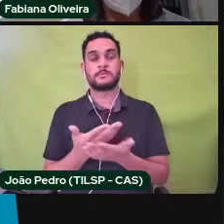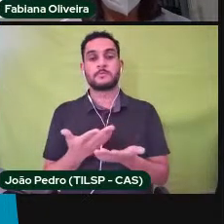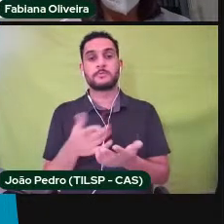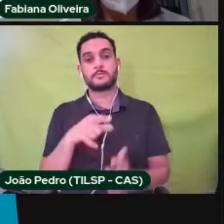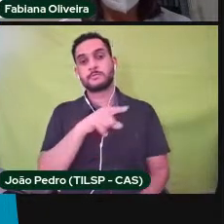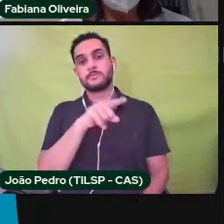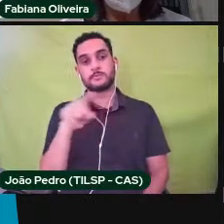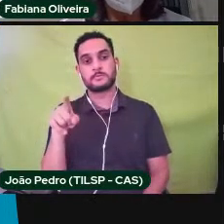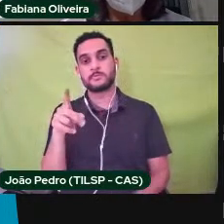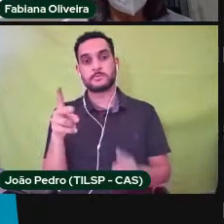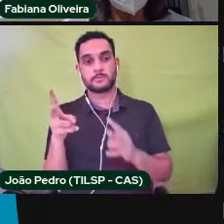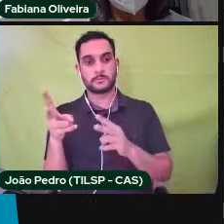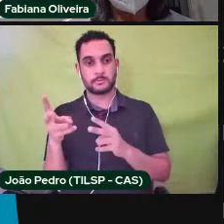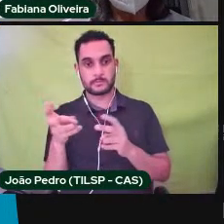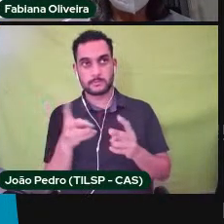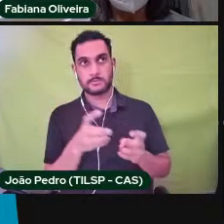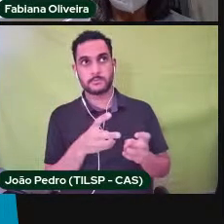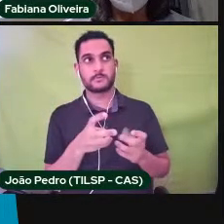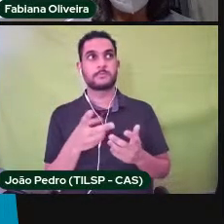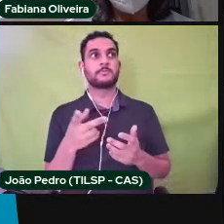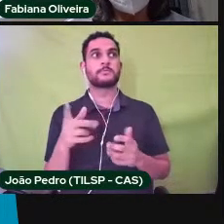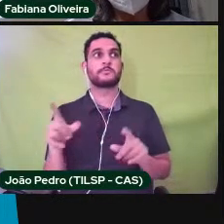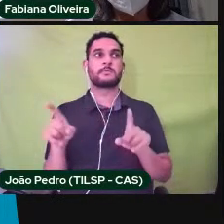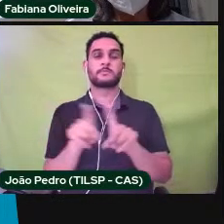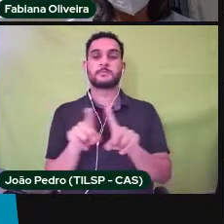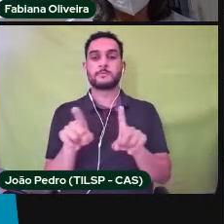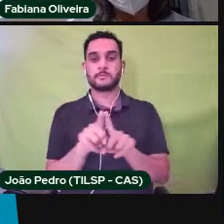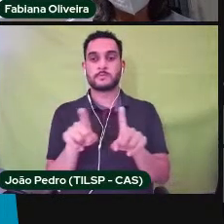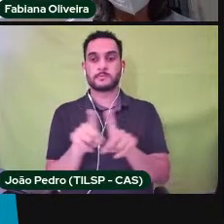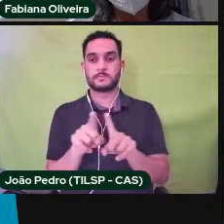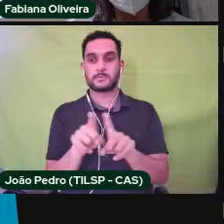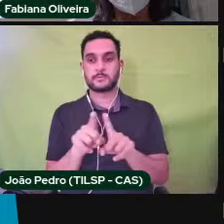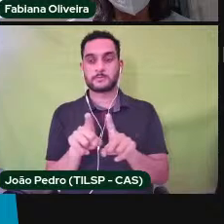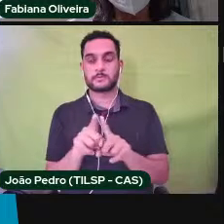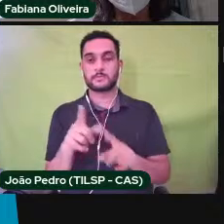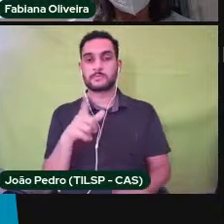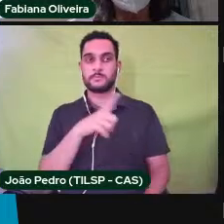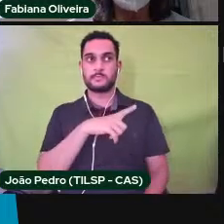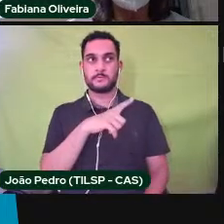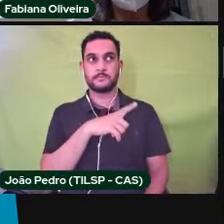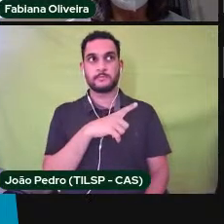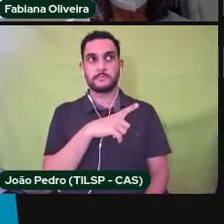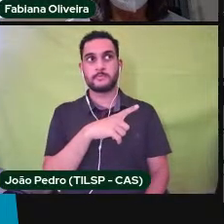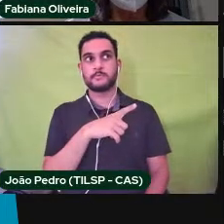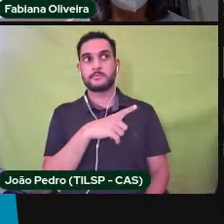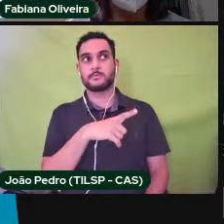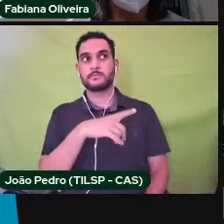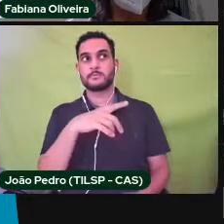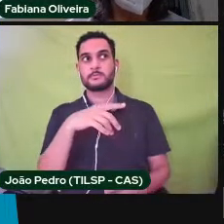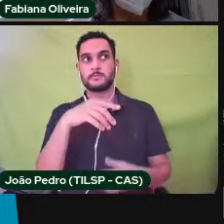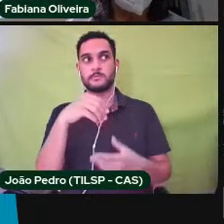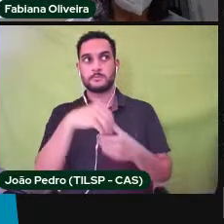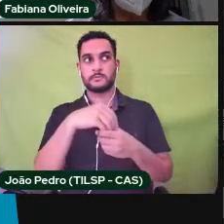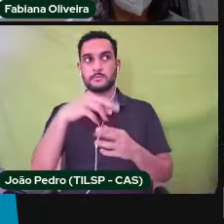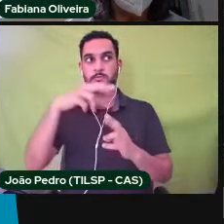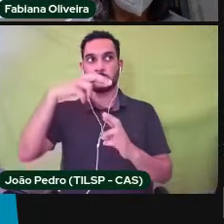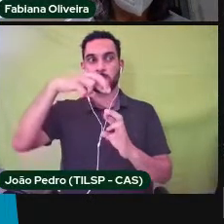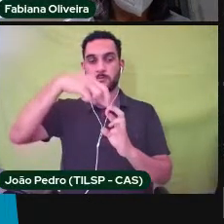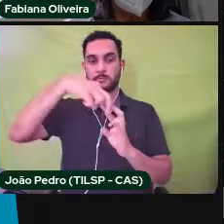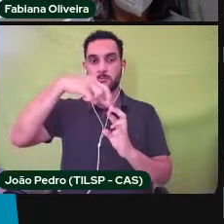expressão também ela é incorporada nesse artigo 27, aprendizado ao longo de toda a